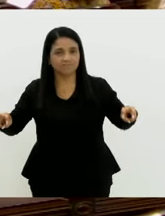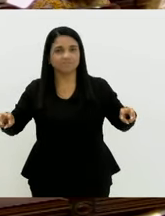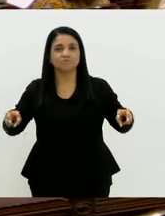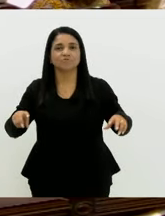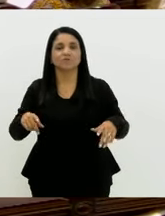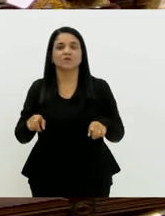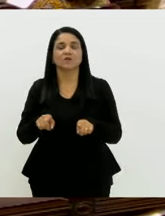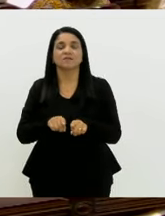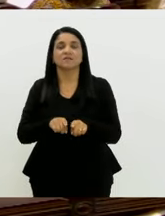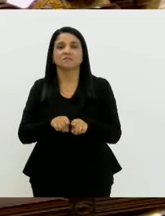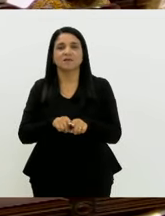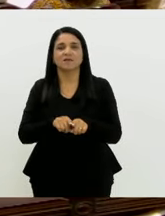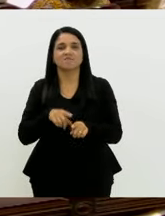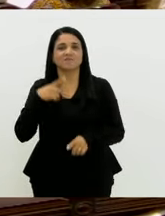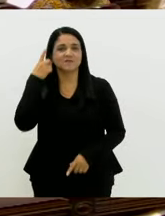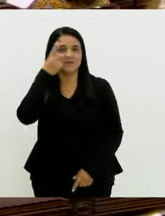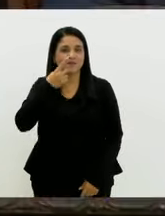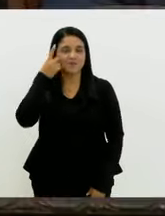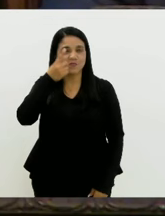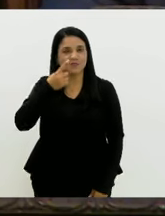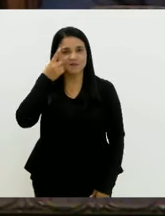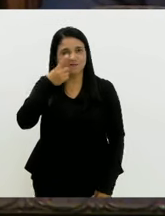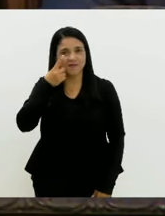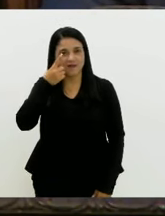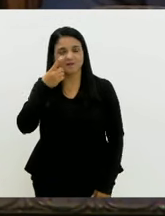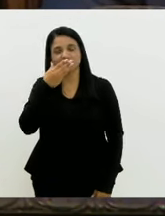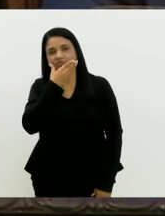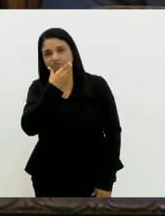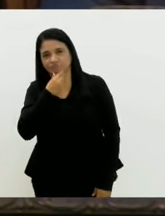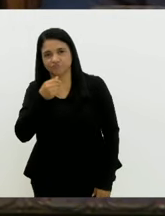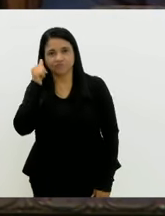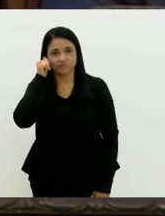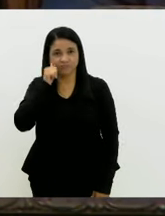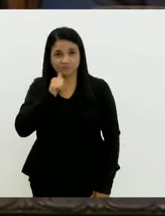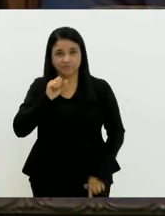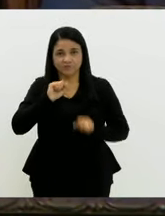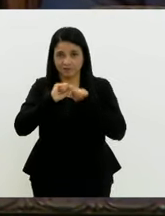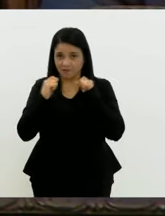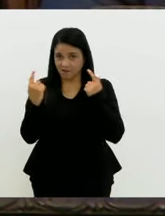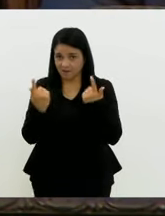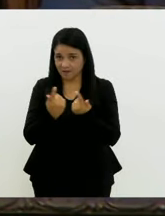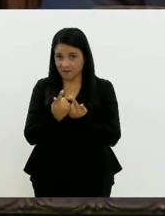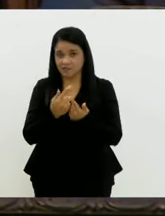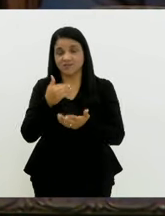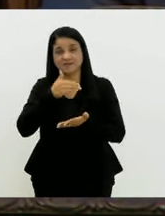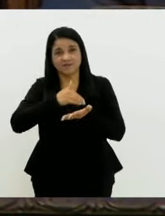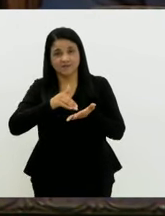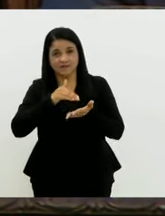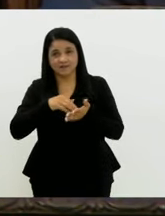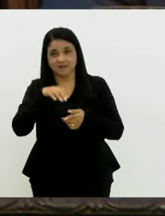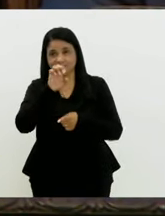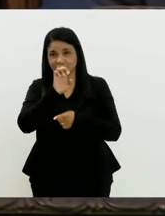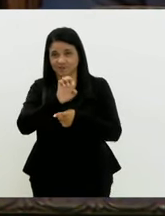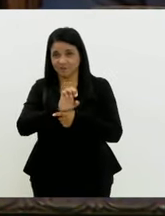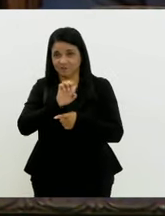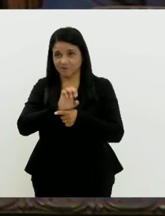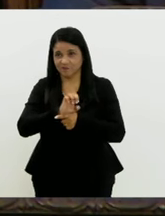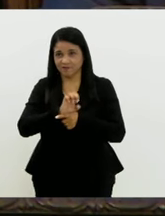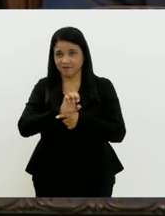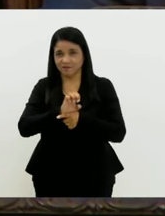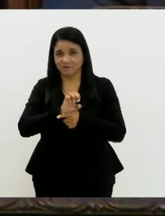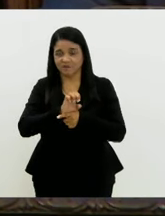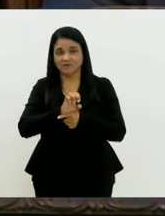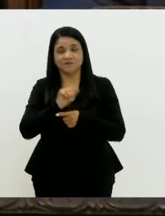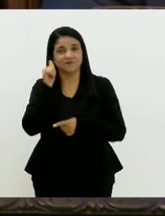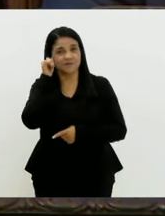Excelentíssimos senhores deputados e deputadas desta casa, senhores secretários de Estado, as